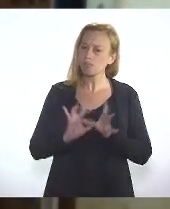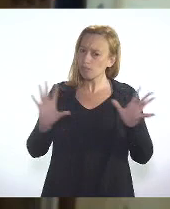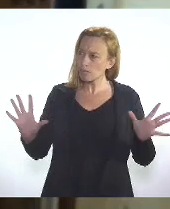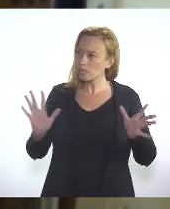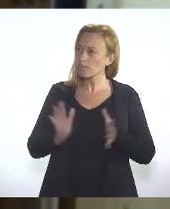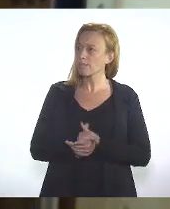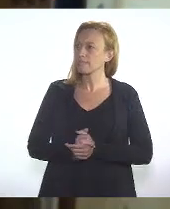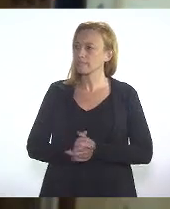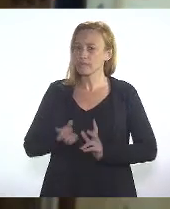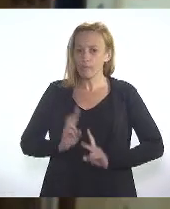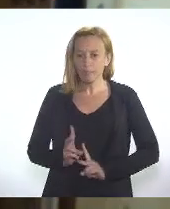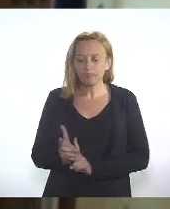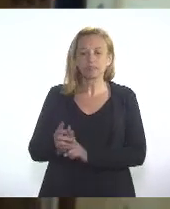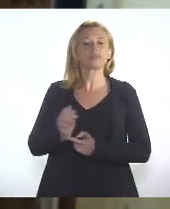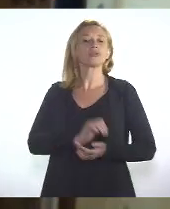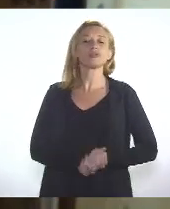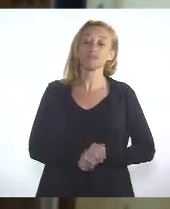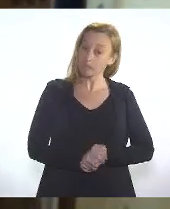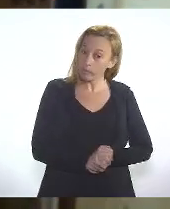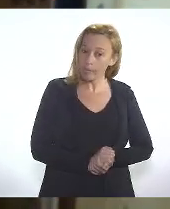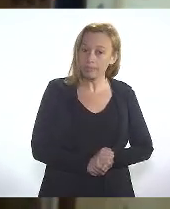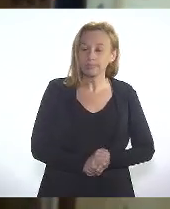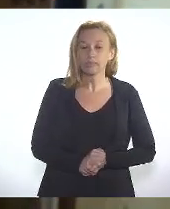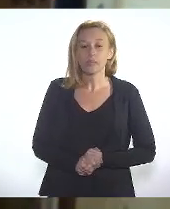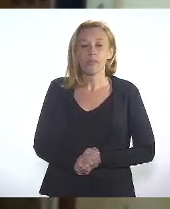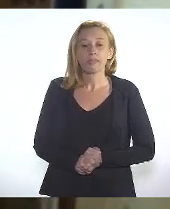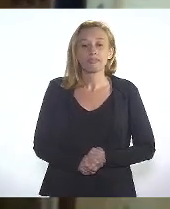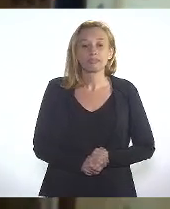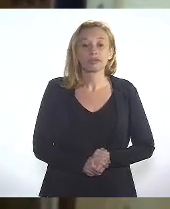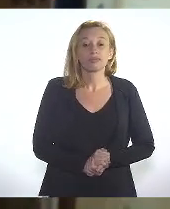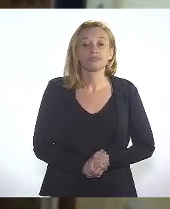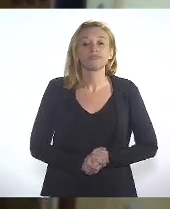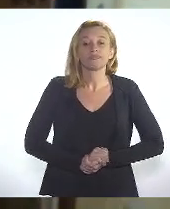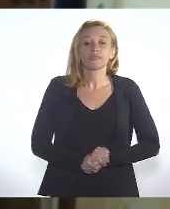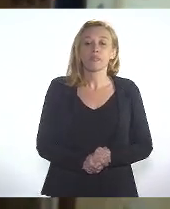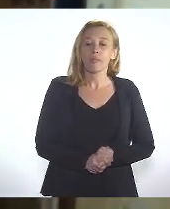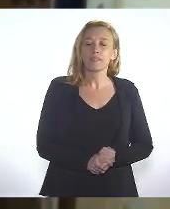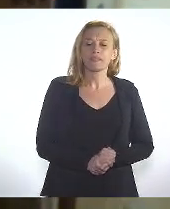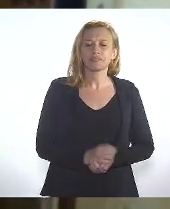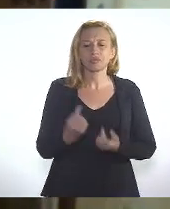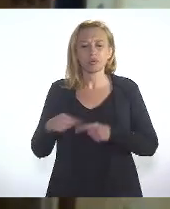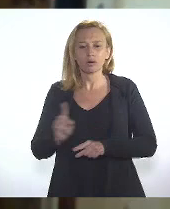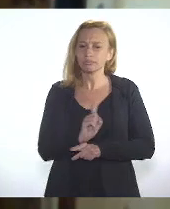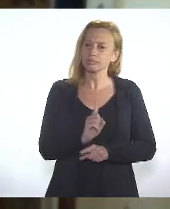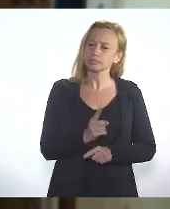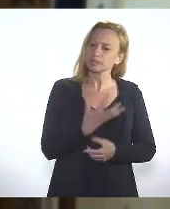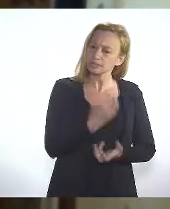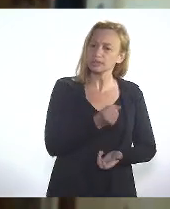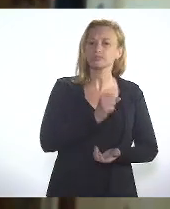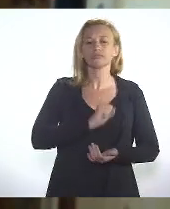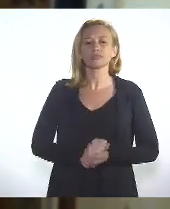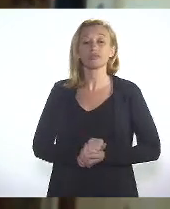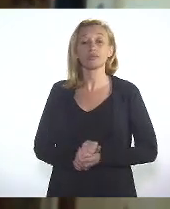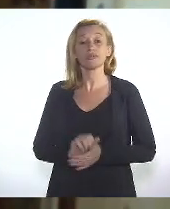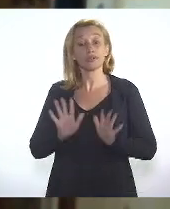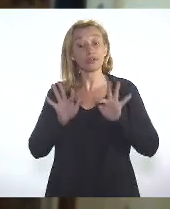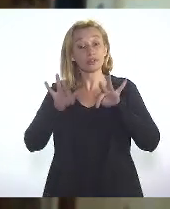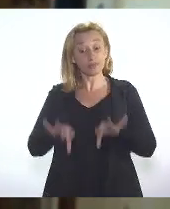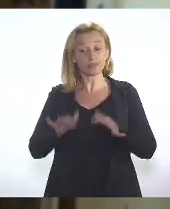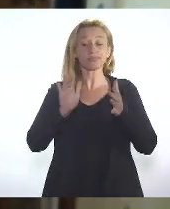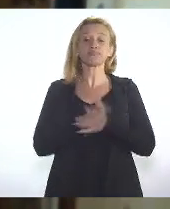tinha que continuar. E eu não estava falando nada contra o processo democrático, estava falando a favor, né? Mas, enfim, estamos